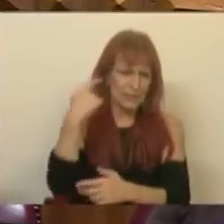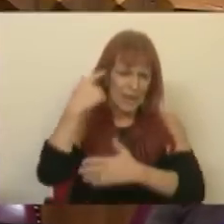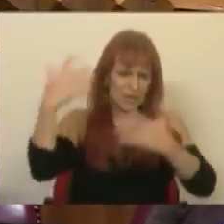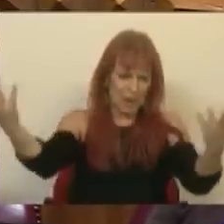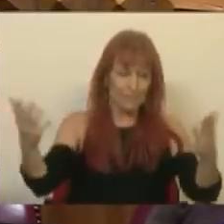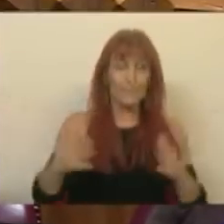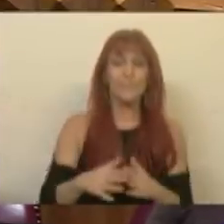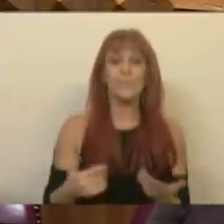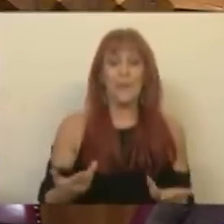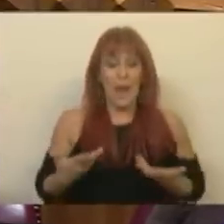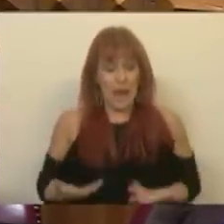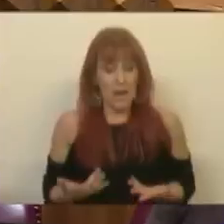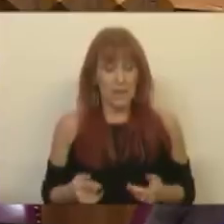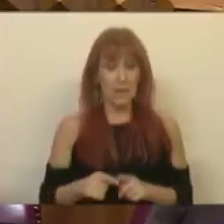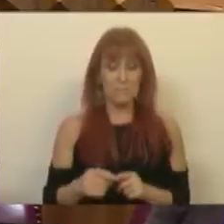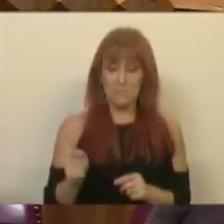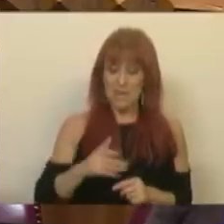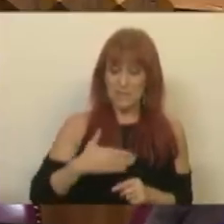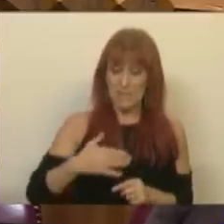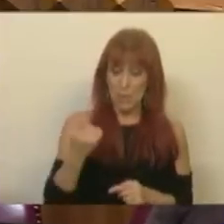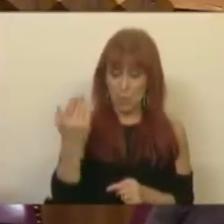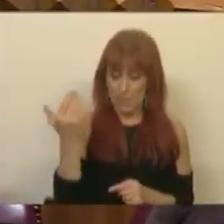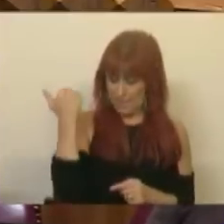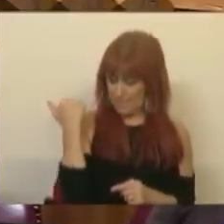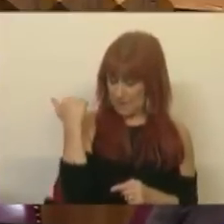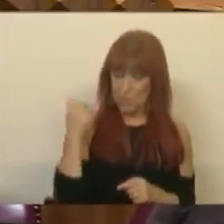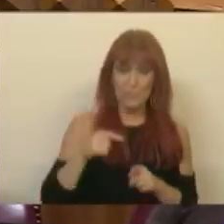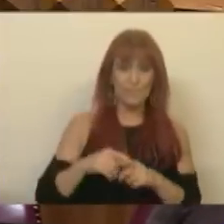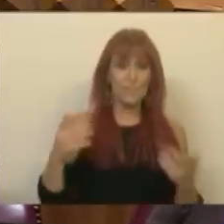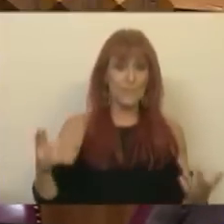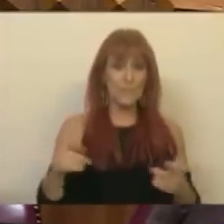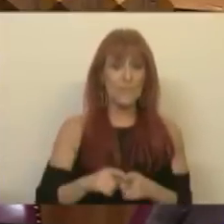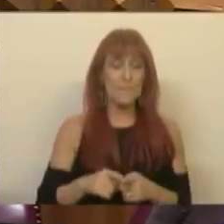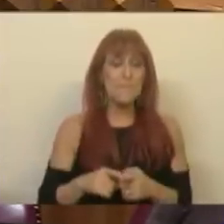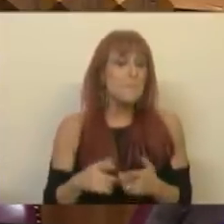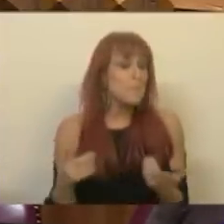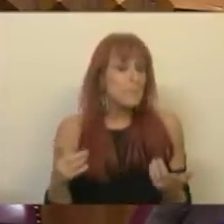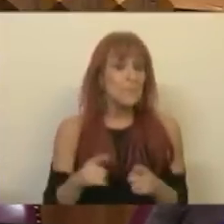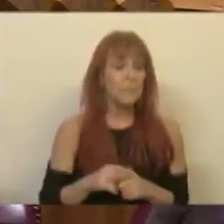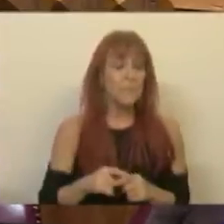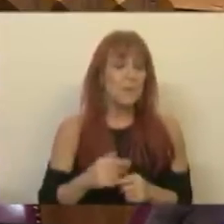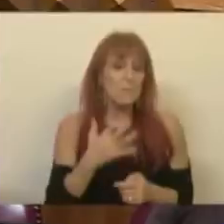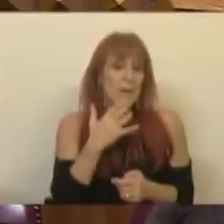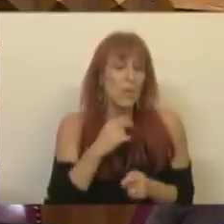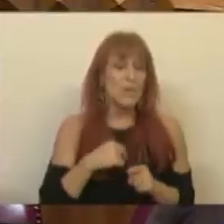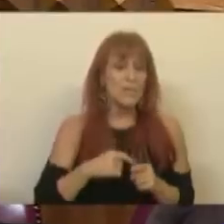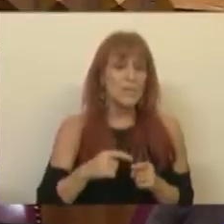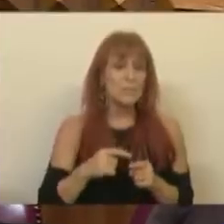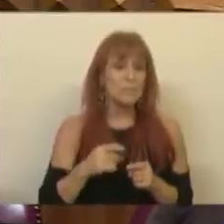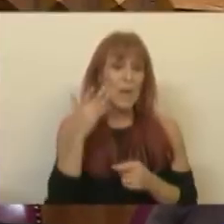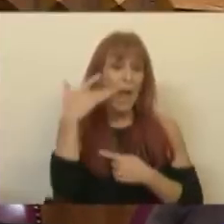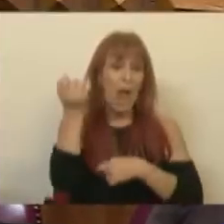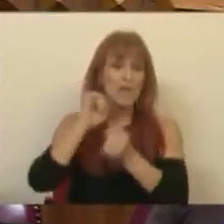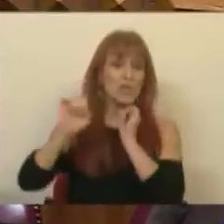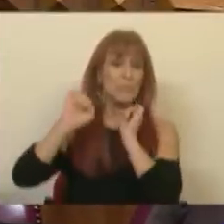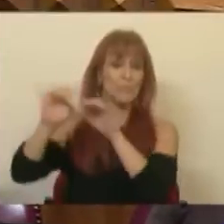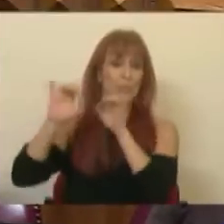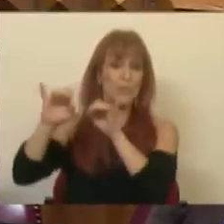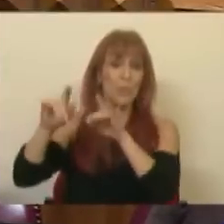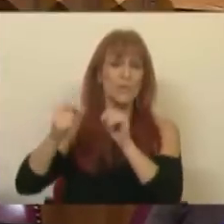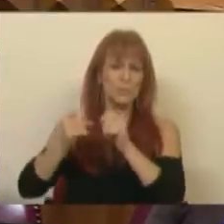disse aqui ainda há menos uma semana que em bom Rigor as exportações